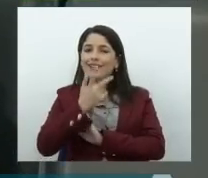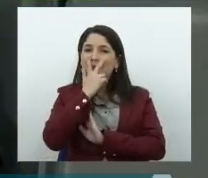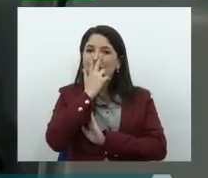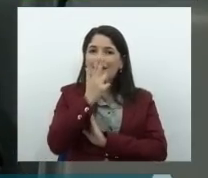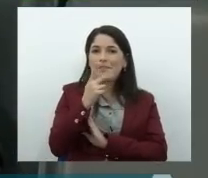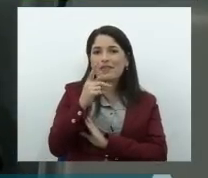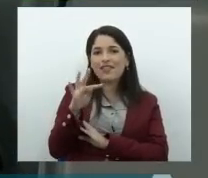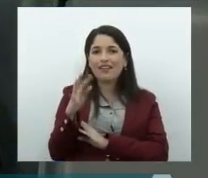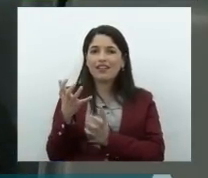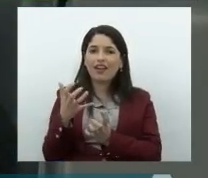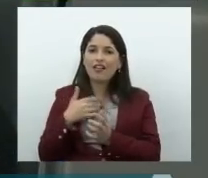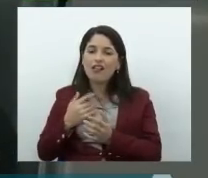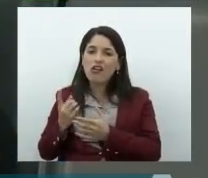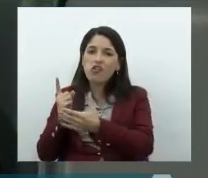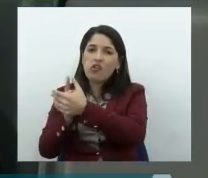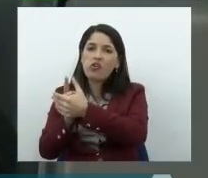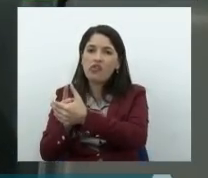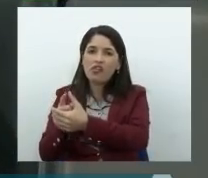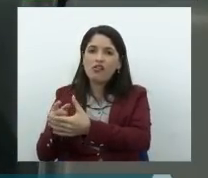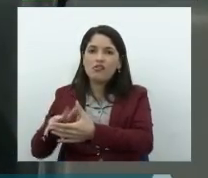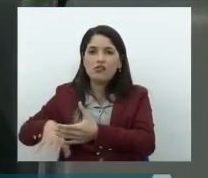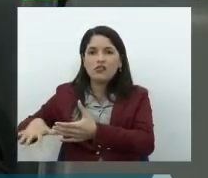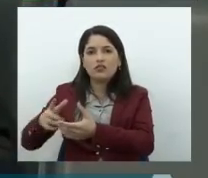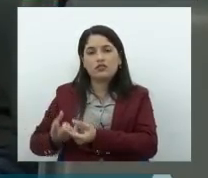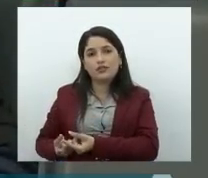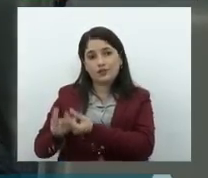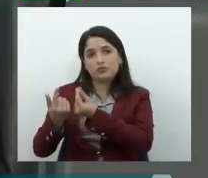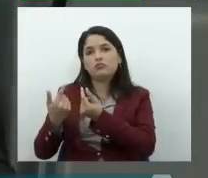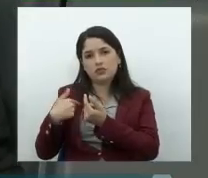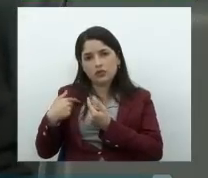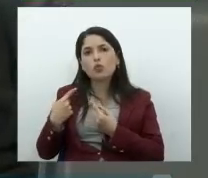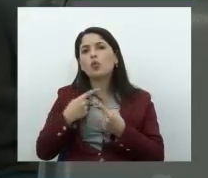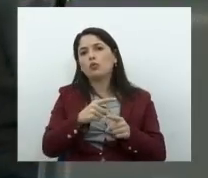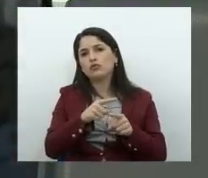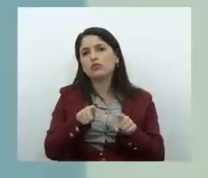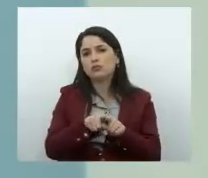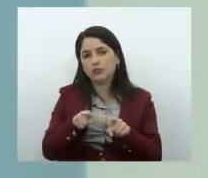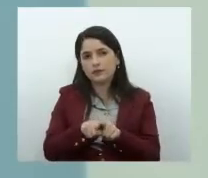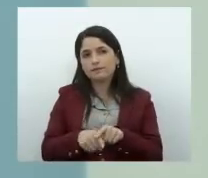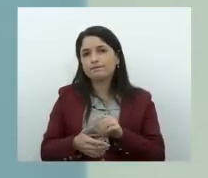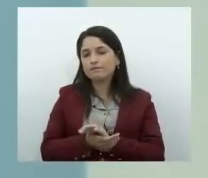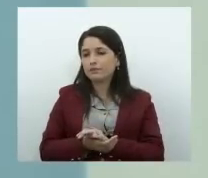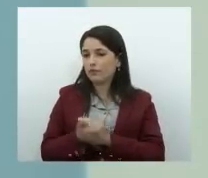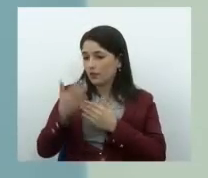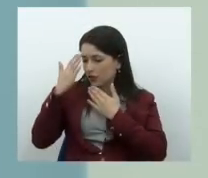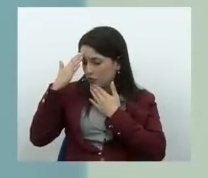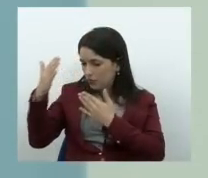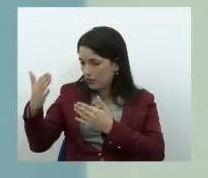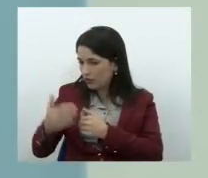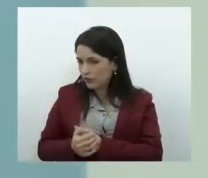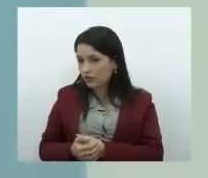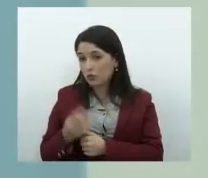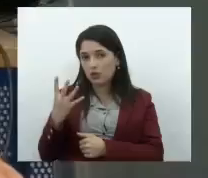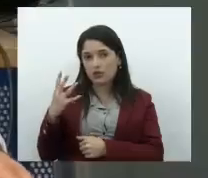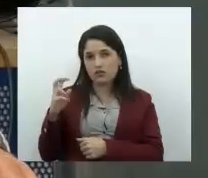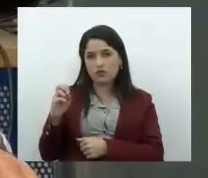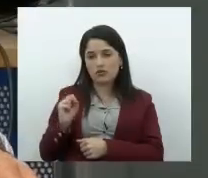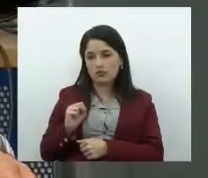com a burguesia e deverá receber um bom combate também. Muito obrigado, candidato. Carlos Roberto, 45 segundos para a réplica.